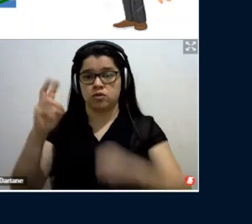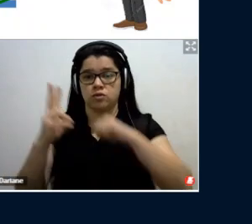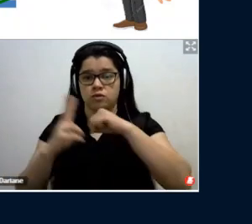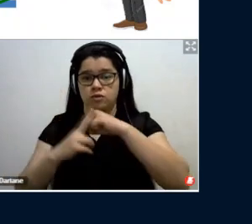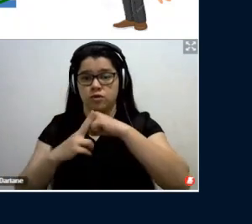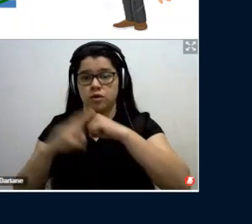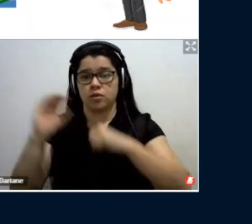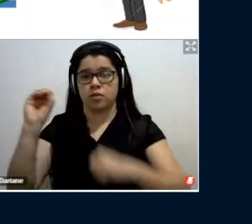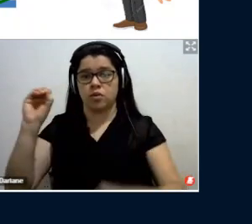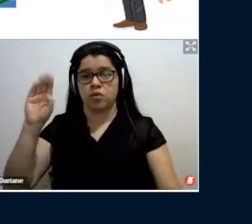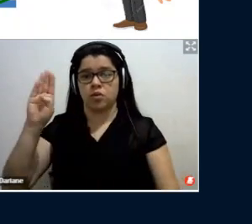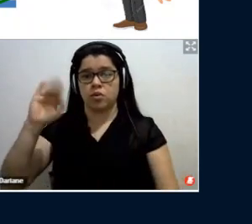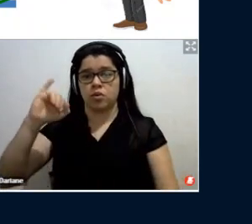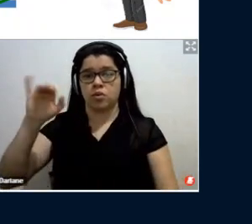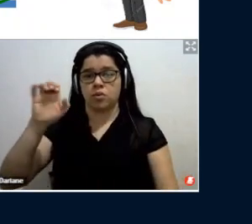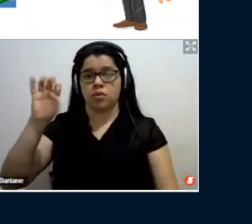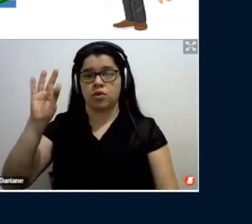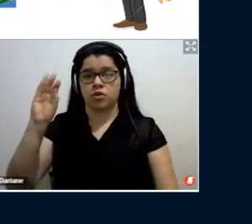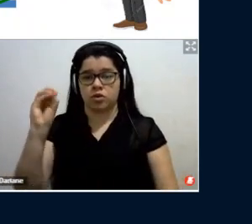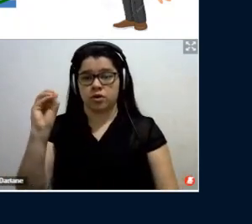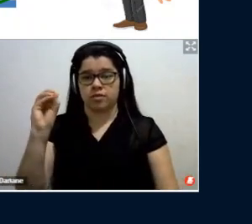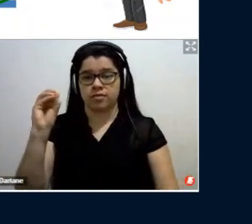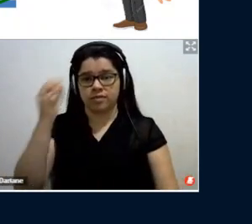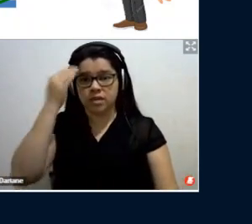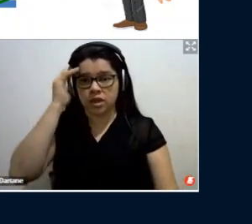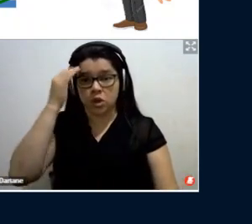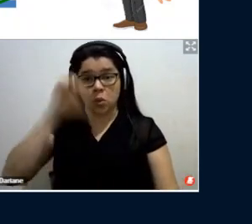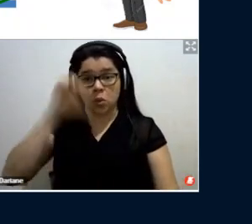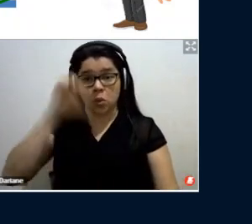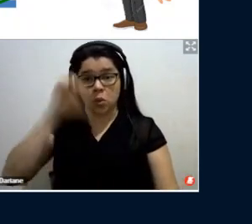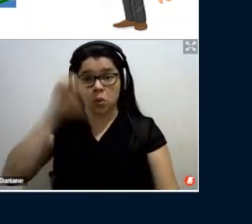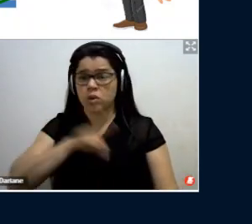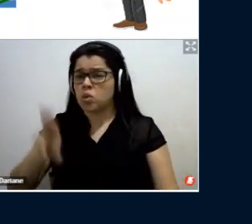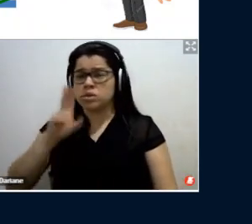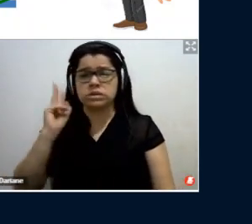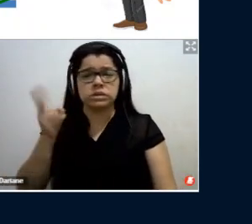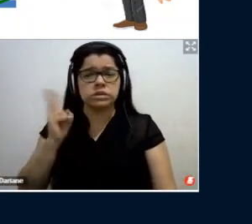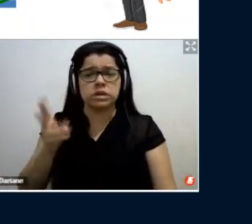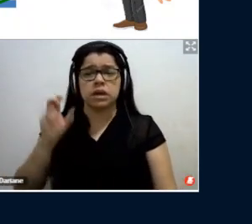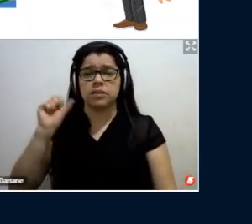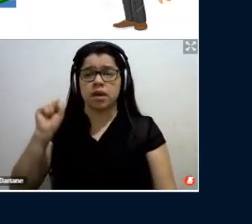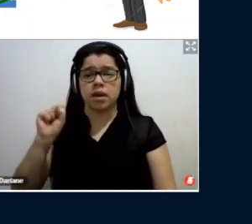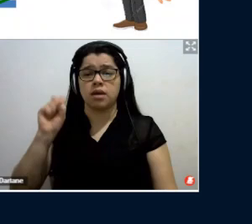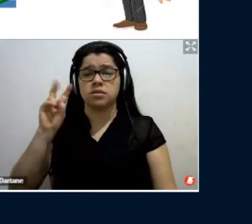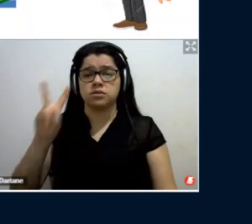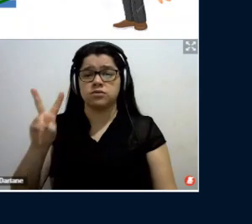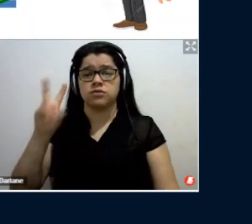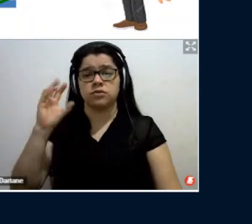SVO. Então, olha,